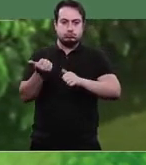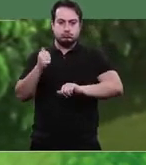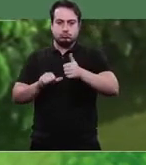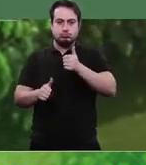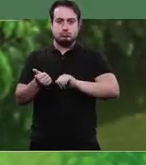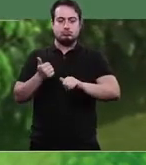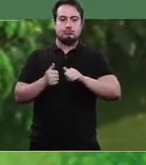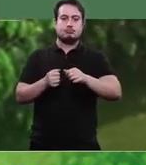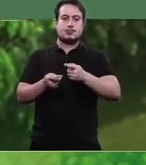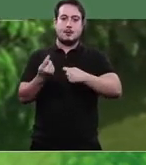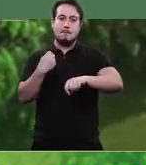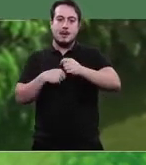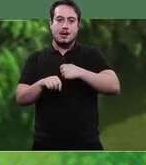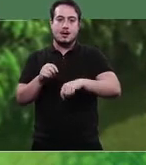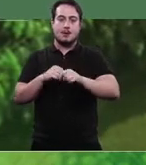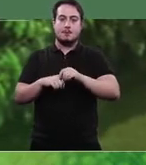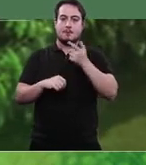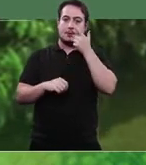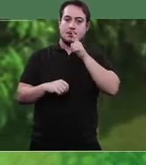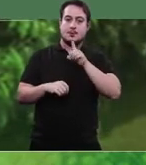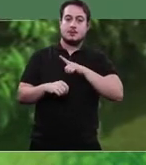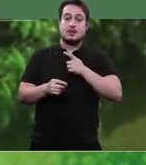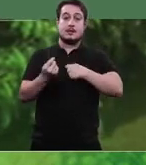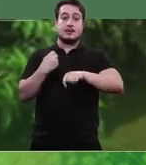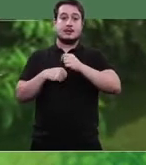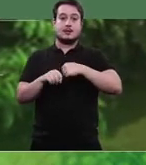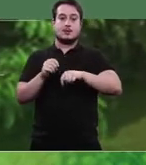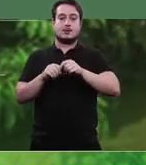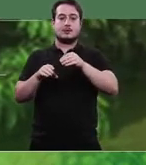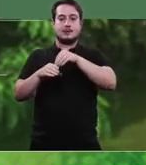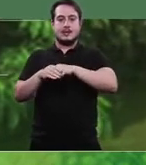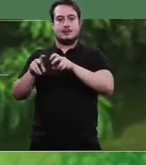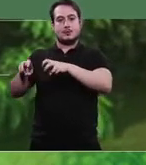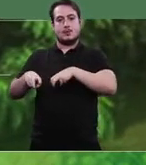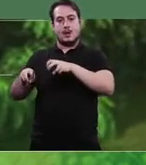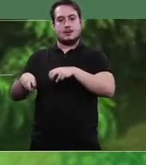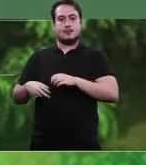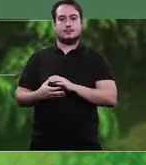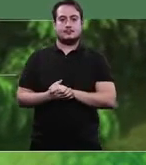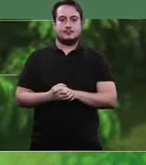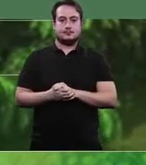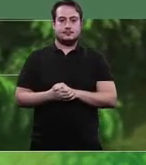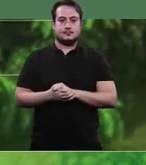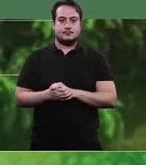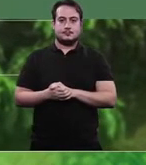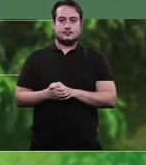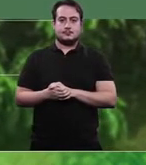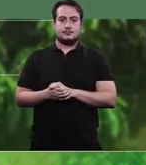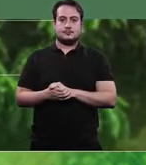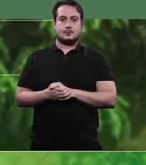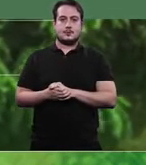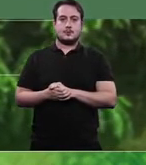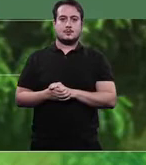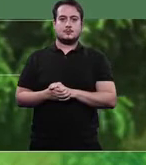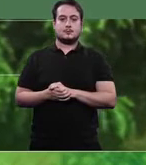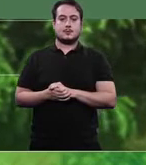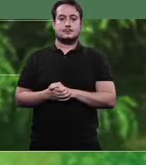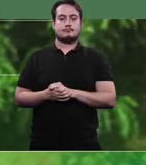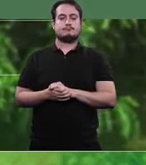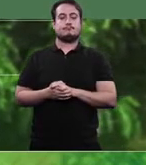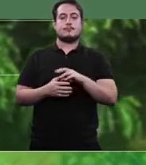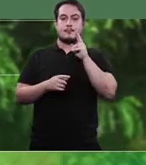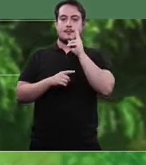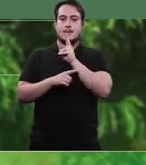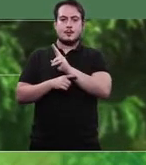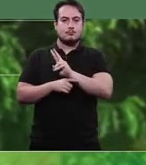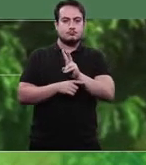mercado para a geração de negócios no agro. Pode passar? E a partir disso, fomos analisando,